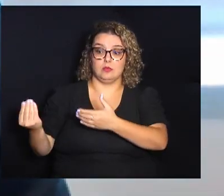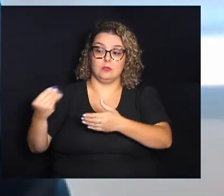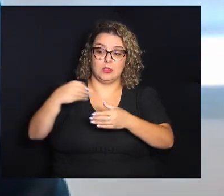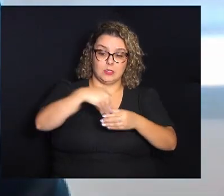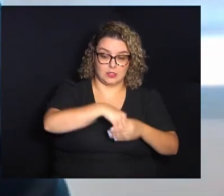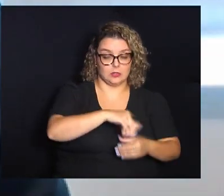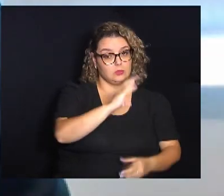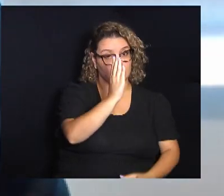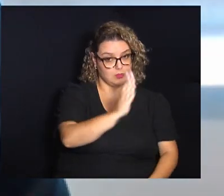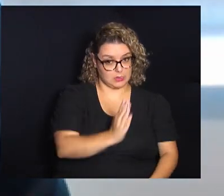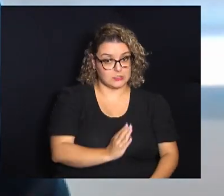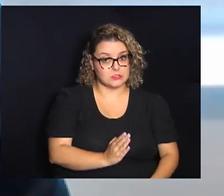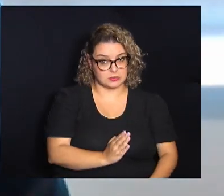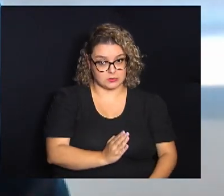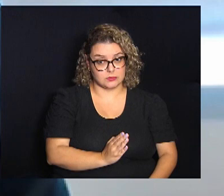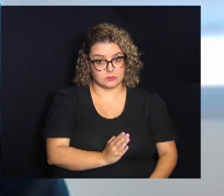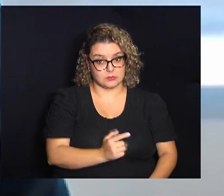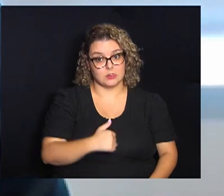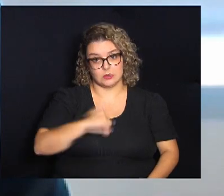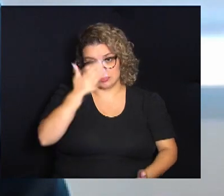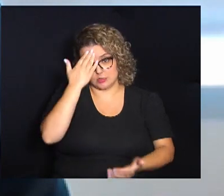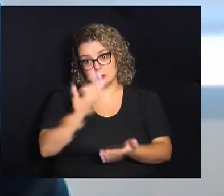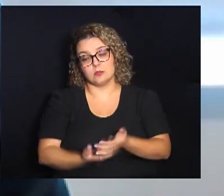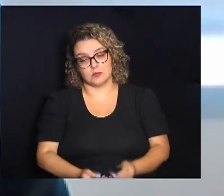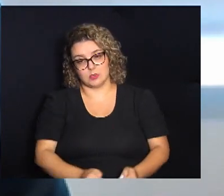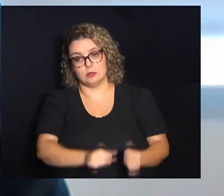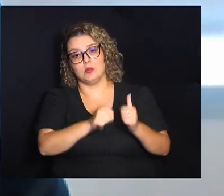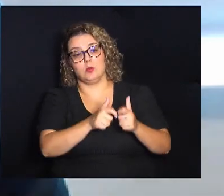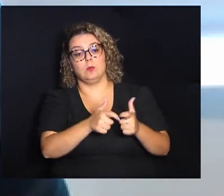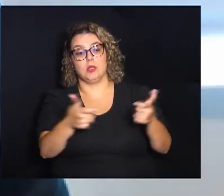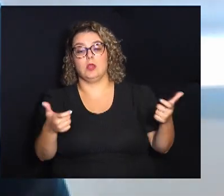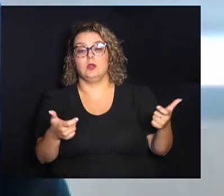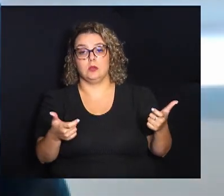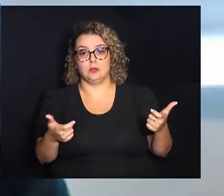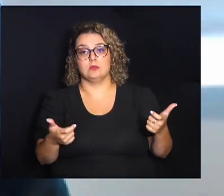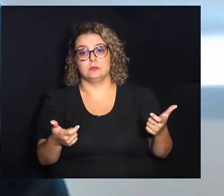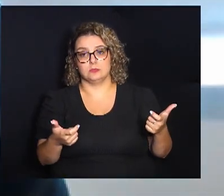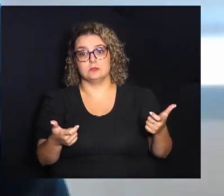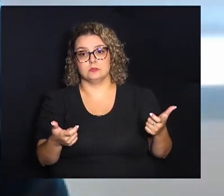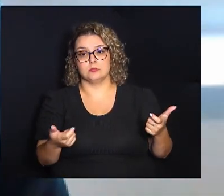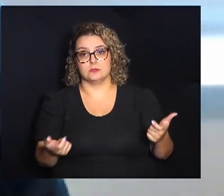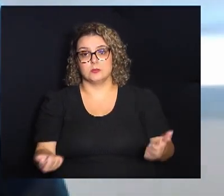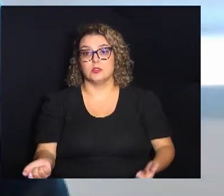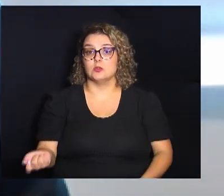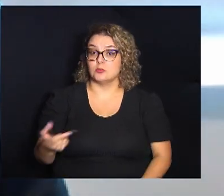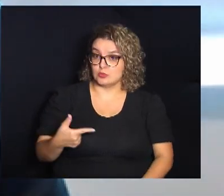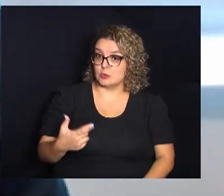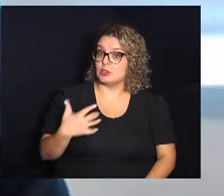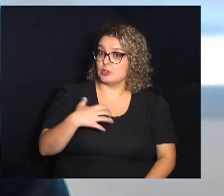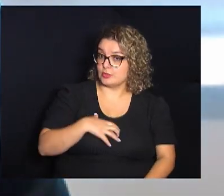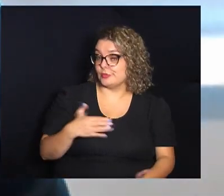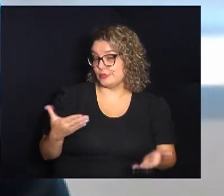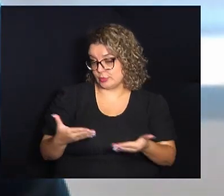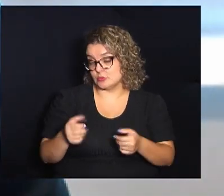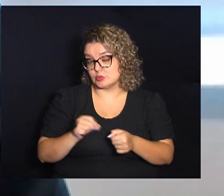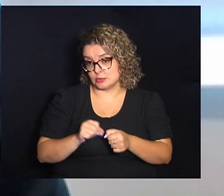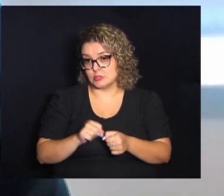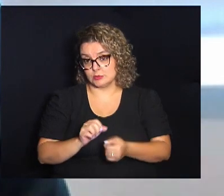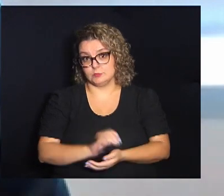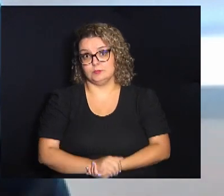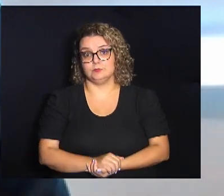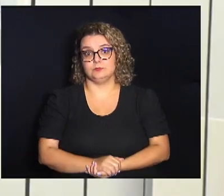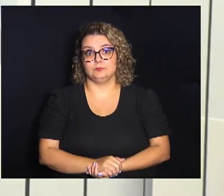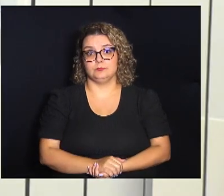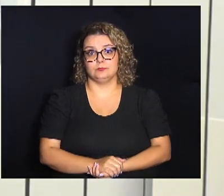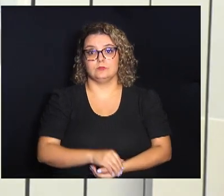Brasil, os benefícios eles serão muito maiores do que da forma como ele está sendo feito hoje.